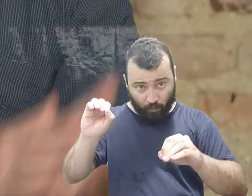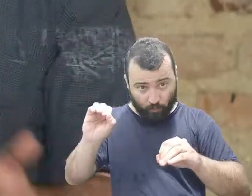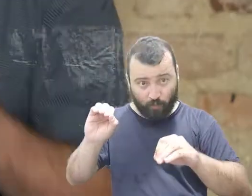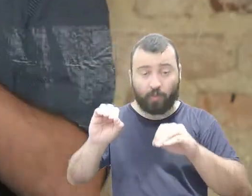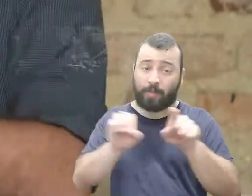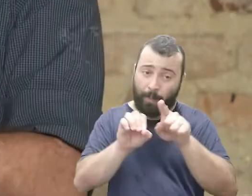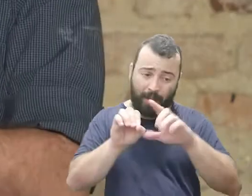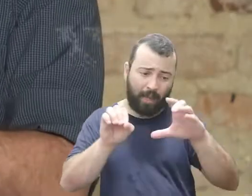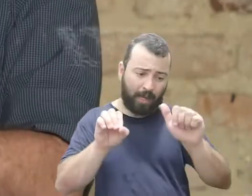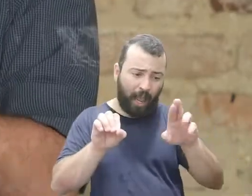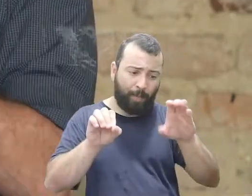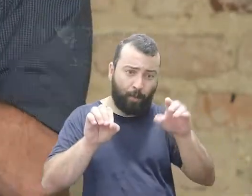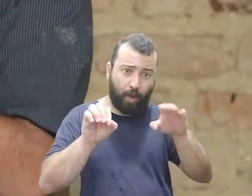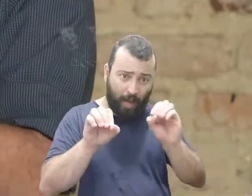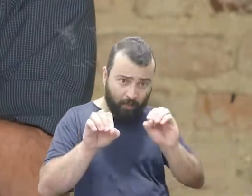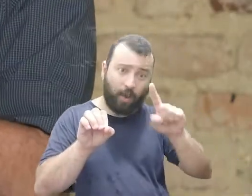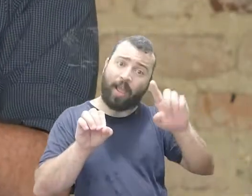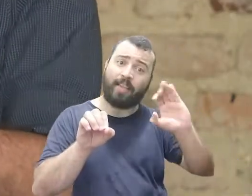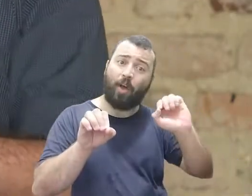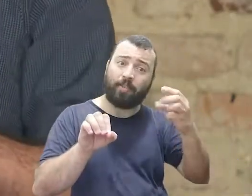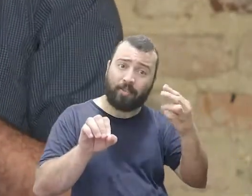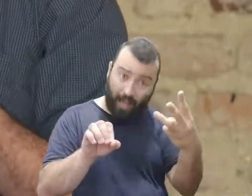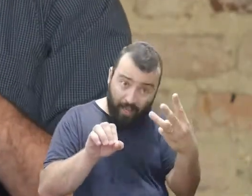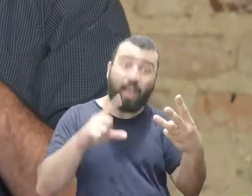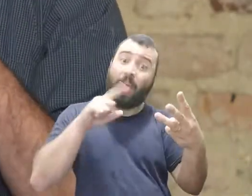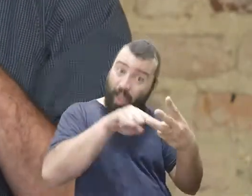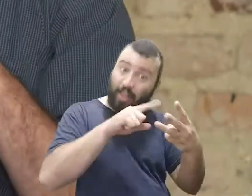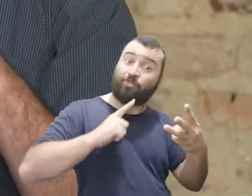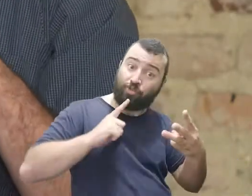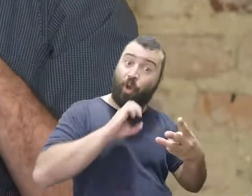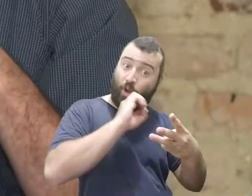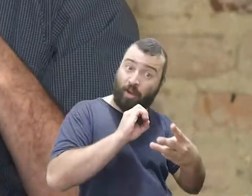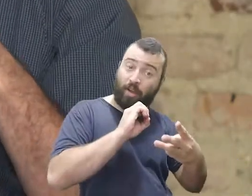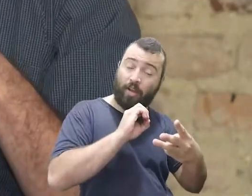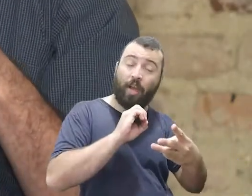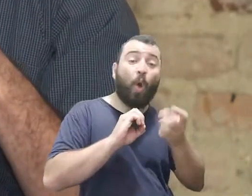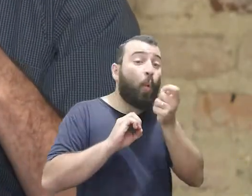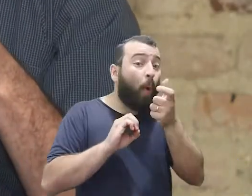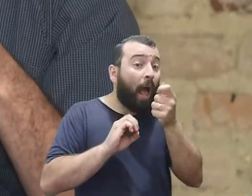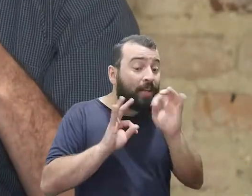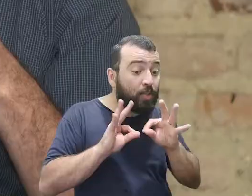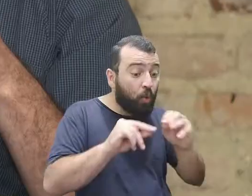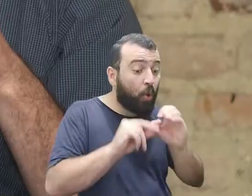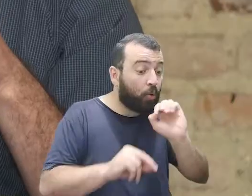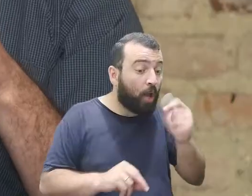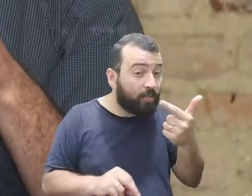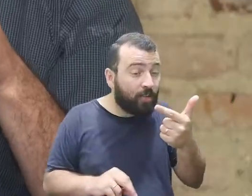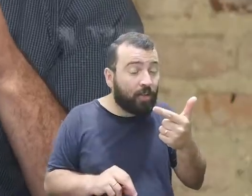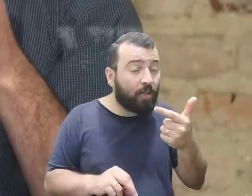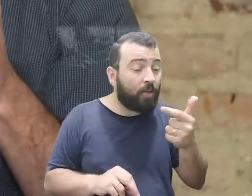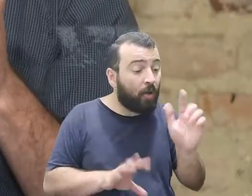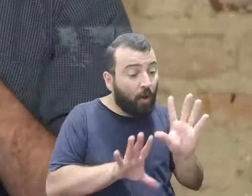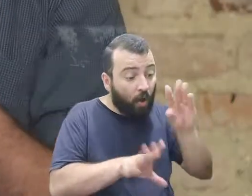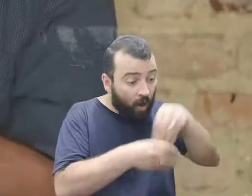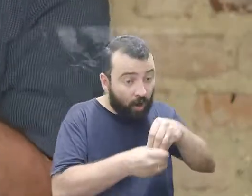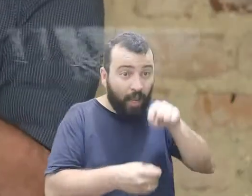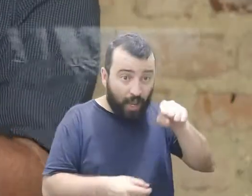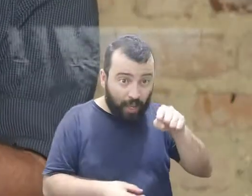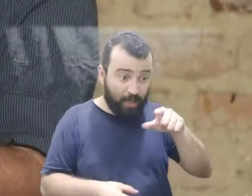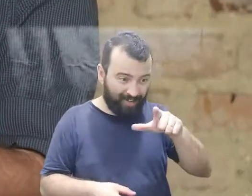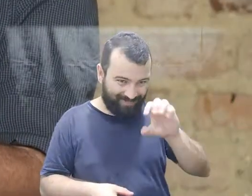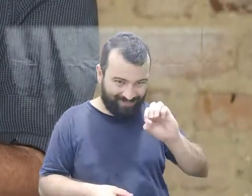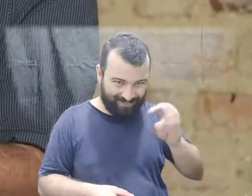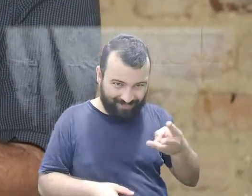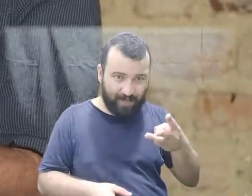cálcio e carbonato, CO3, com oxigênio. E quase todo o oxigênio que compõe, então,